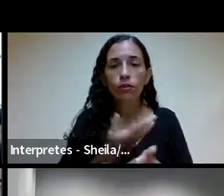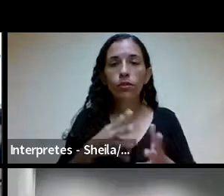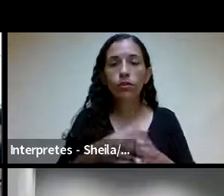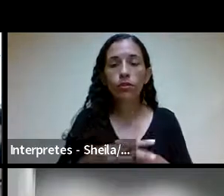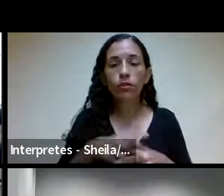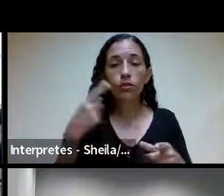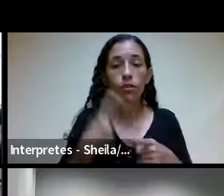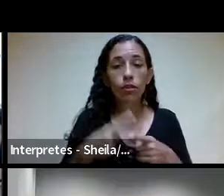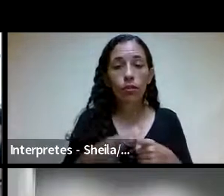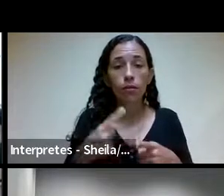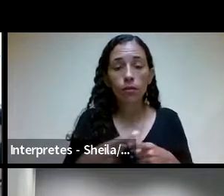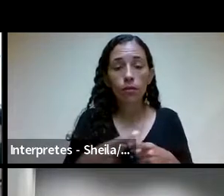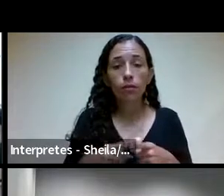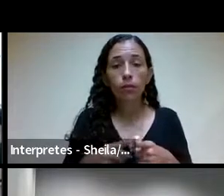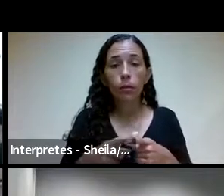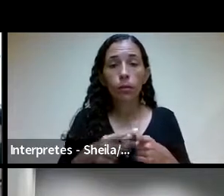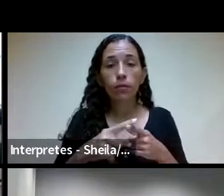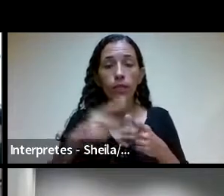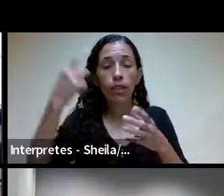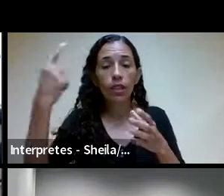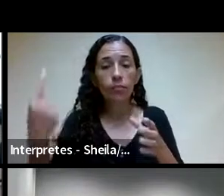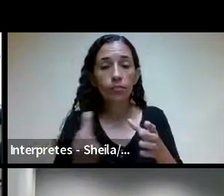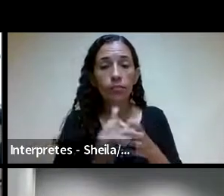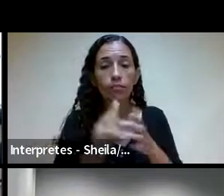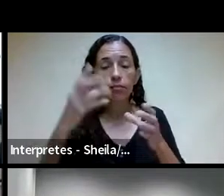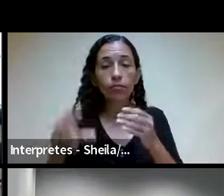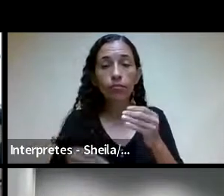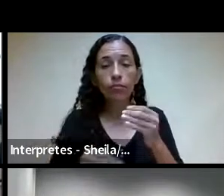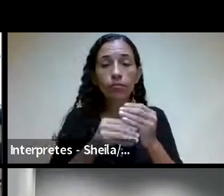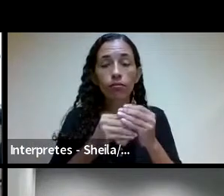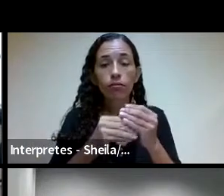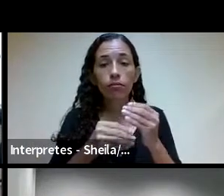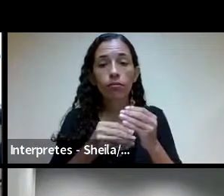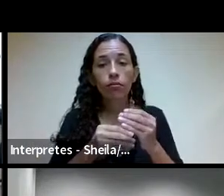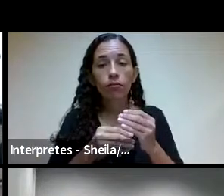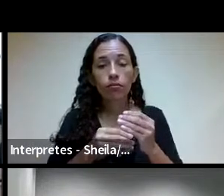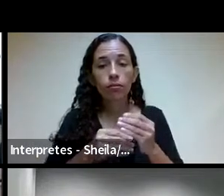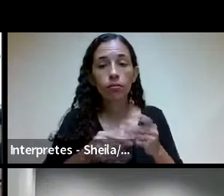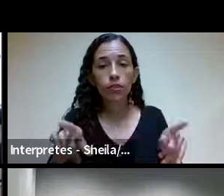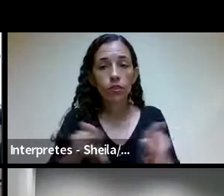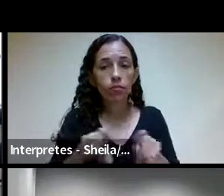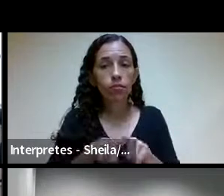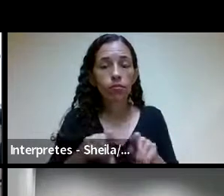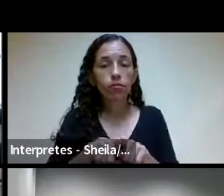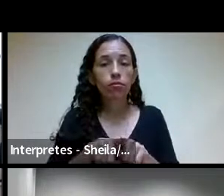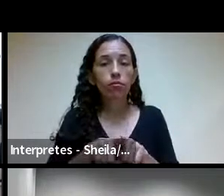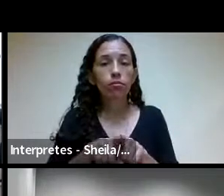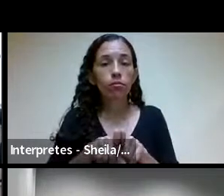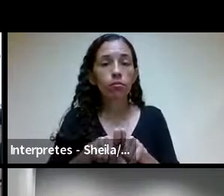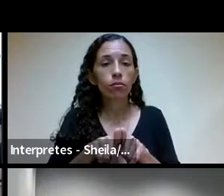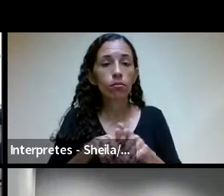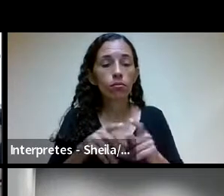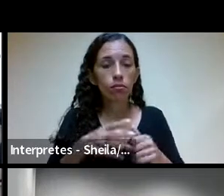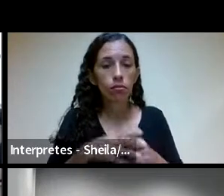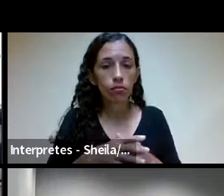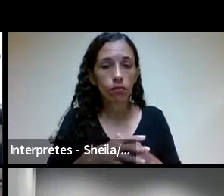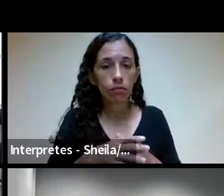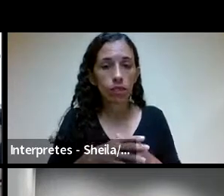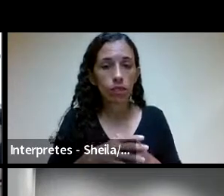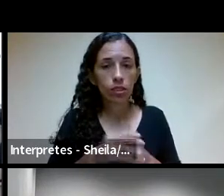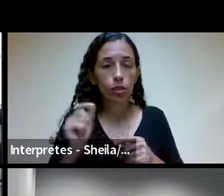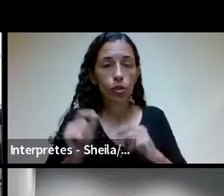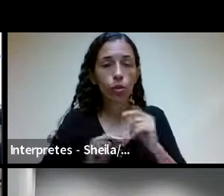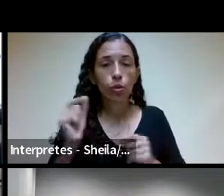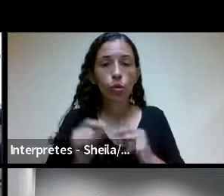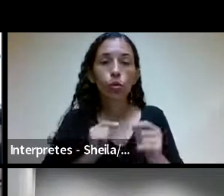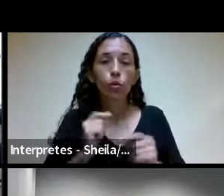requerer tal inclusão, conforme assim requerido pela demandada, e ambos esses pleitos,